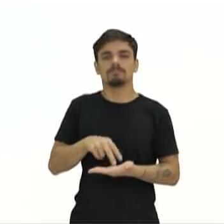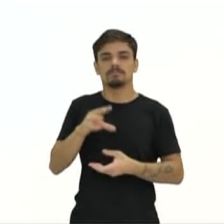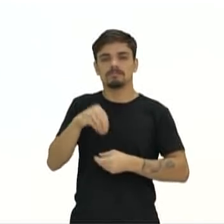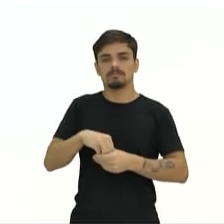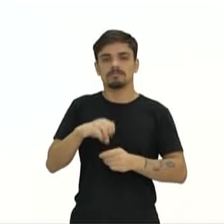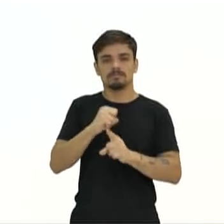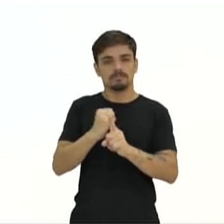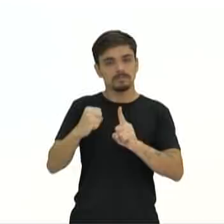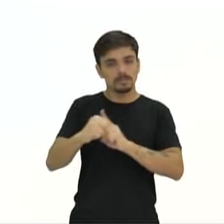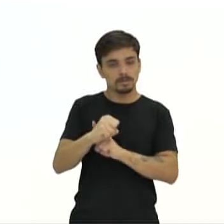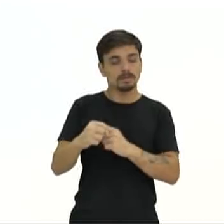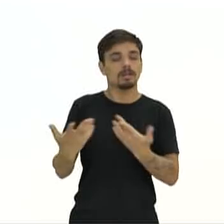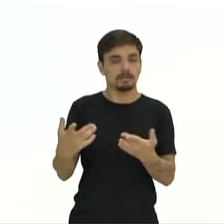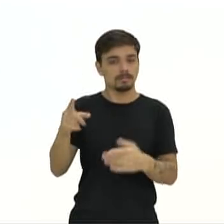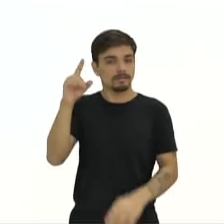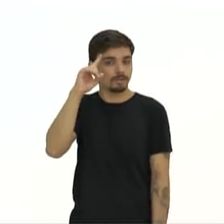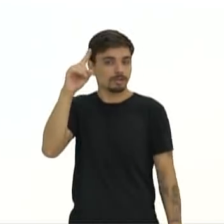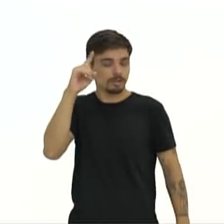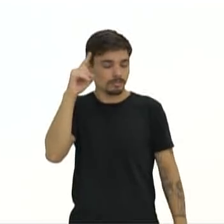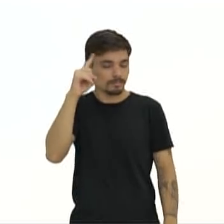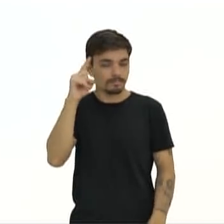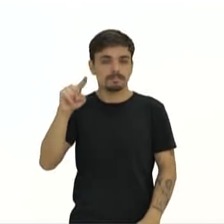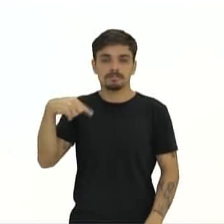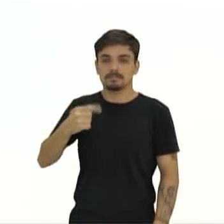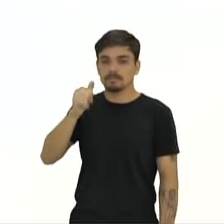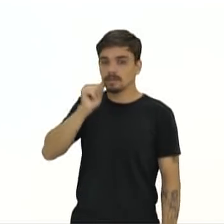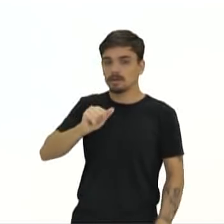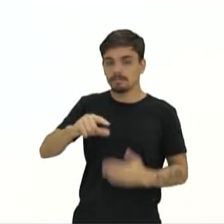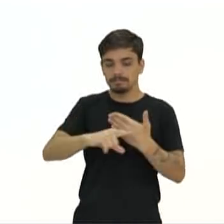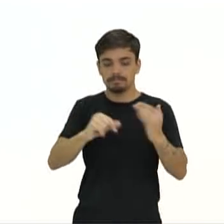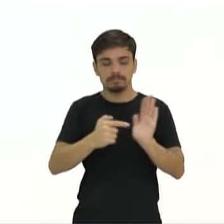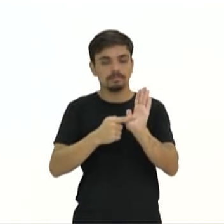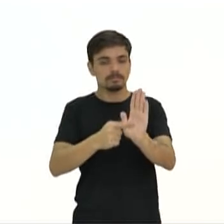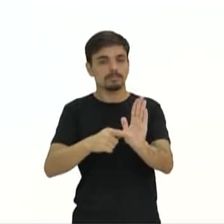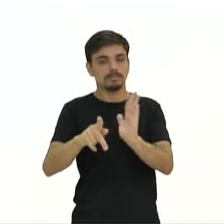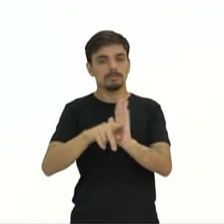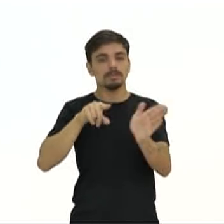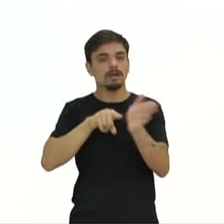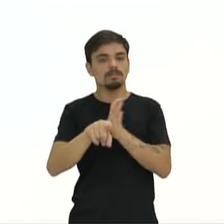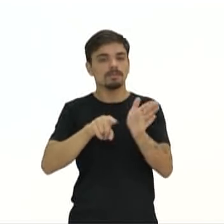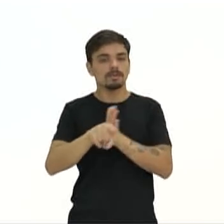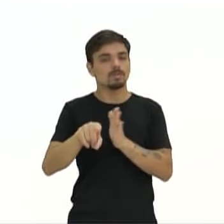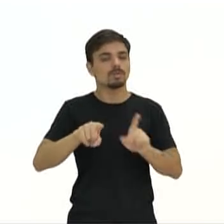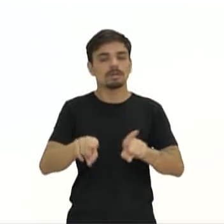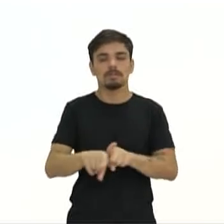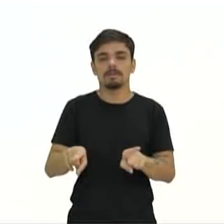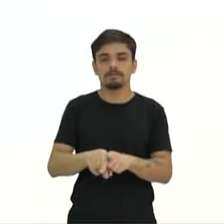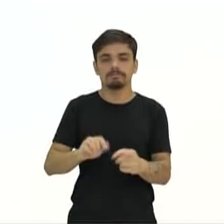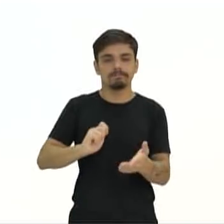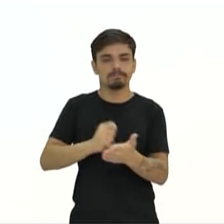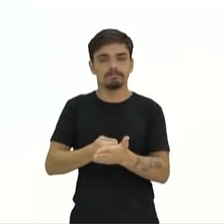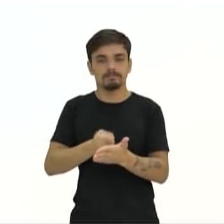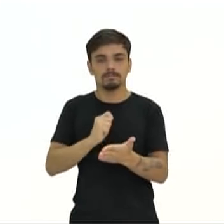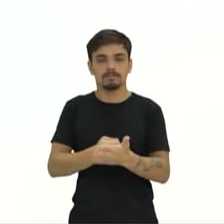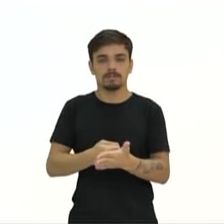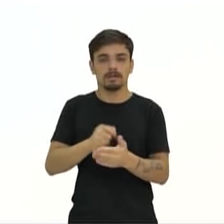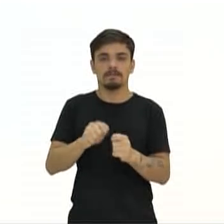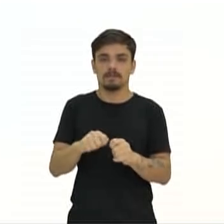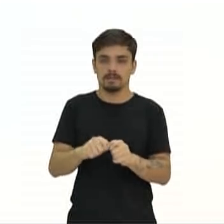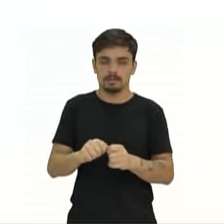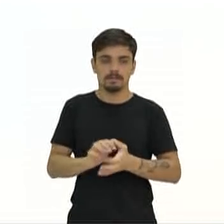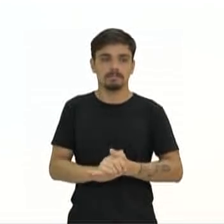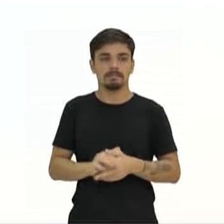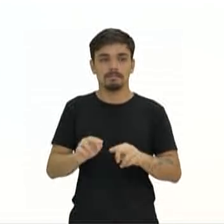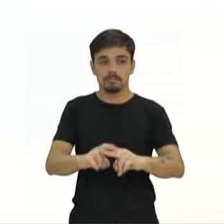sociedade, da nossa vida, do cotidiano. Então ela vai trazendo essas perguntas, essas cobranças que são feitas.